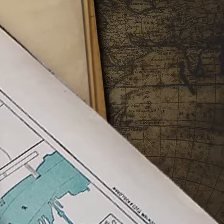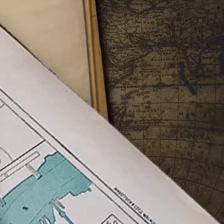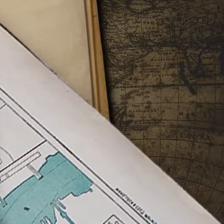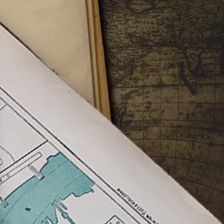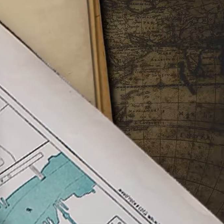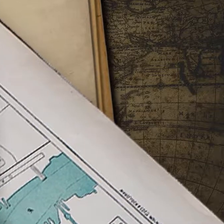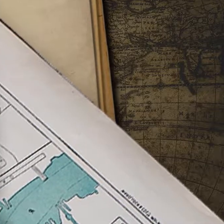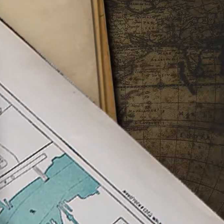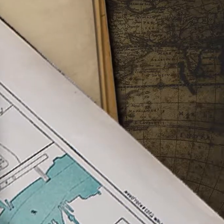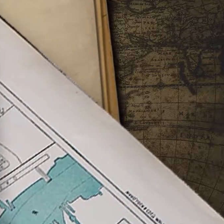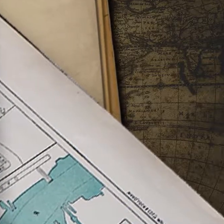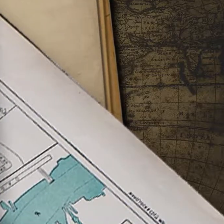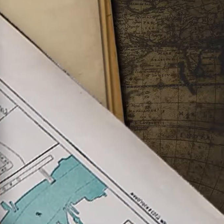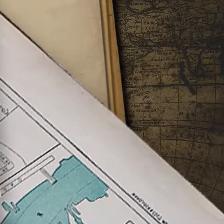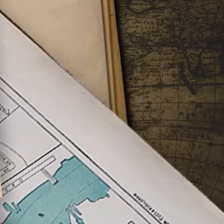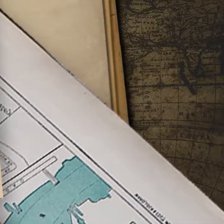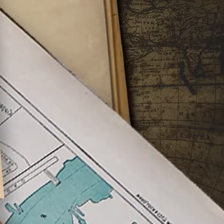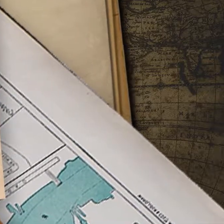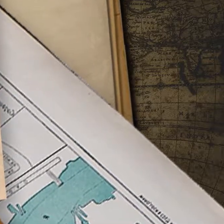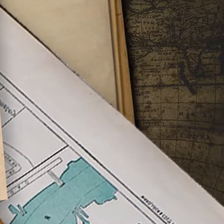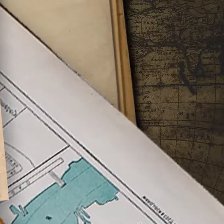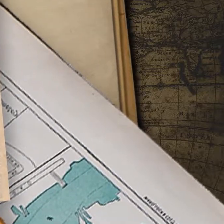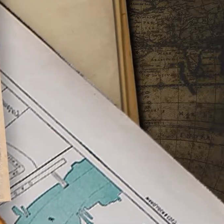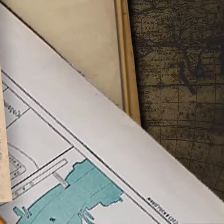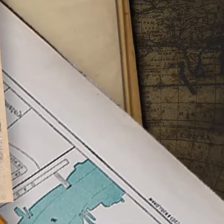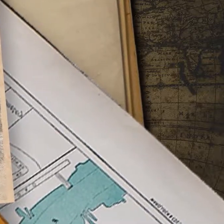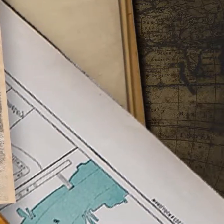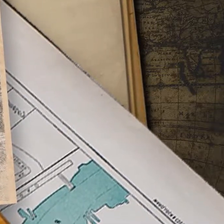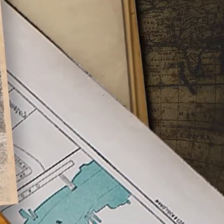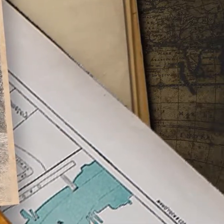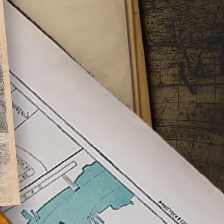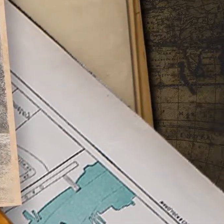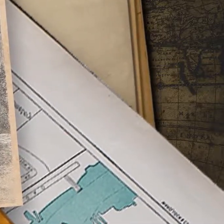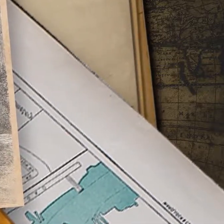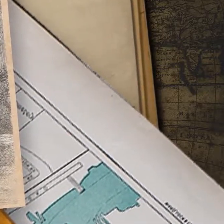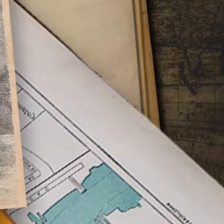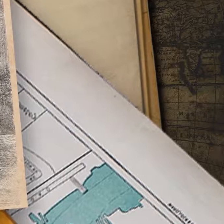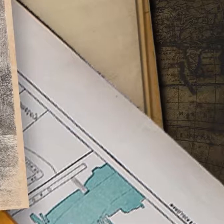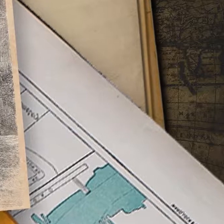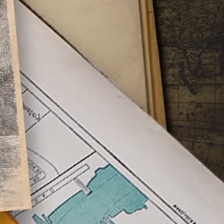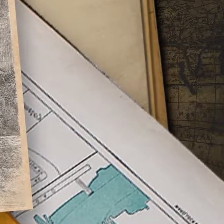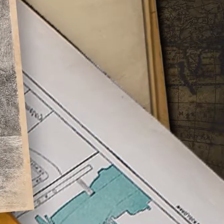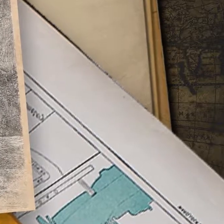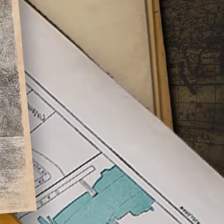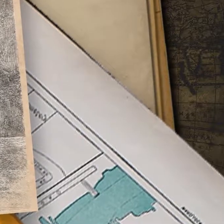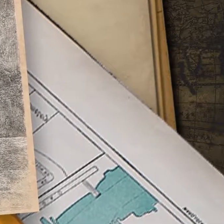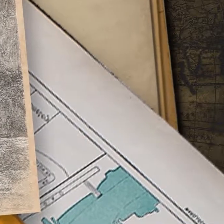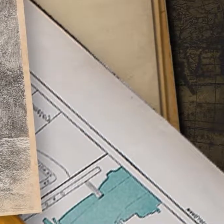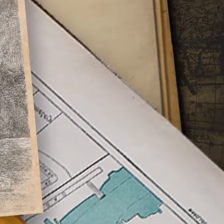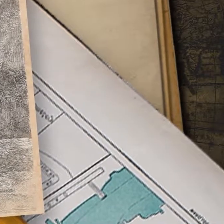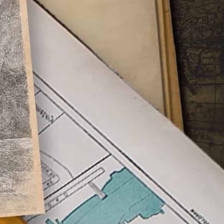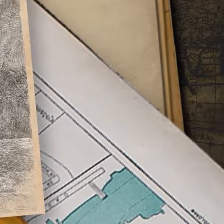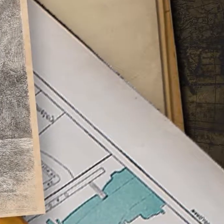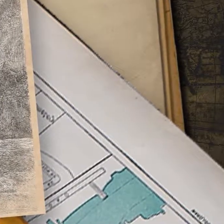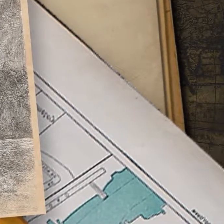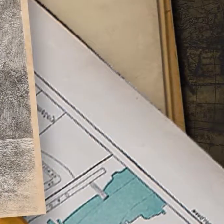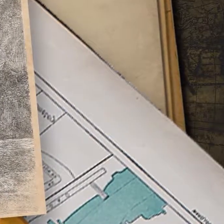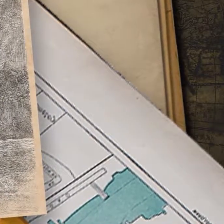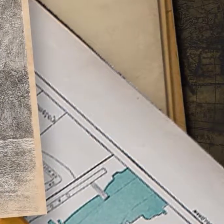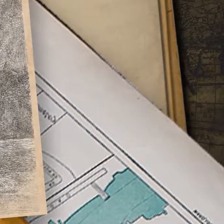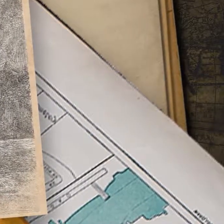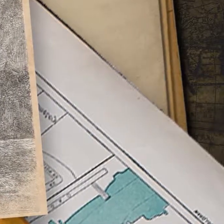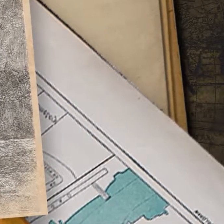liga uma encosta à outra. O trem está na montanha do lado esquerdo. Atrás dele, a ponte cai após sua passagem.